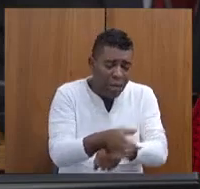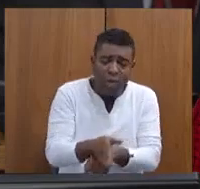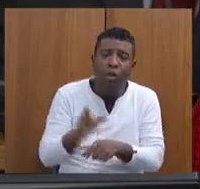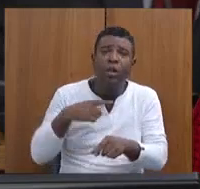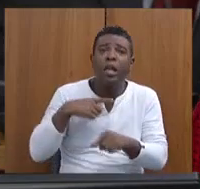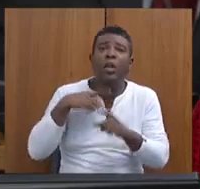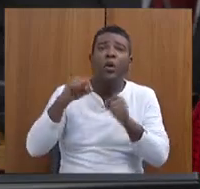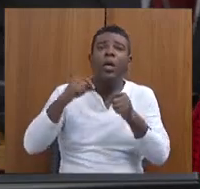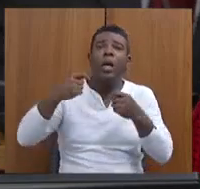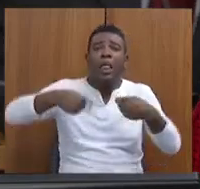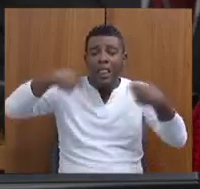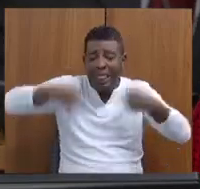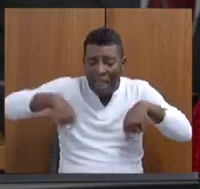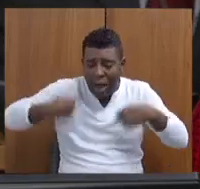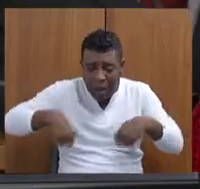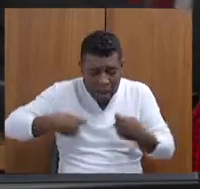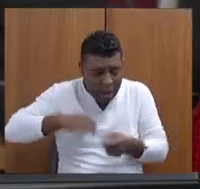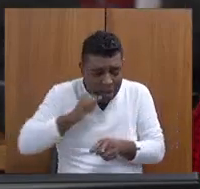por